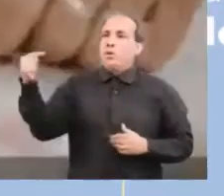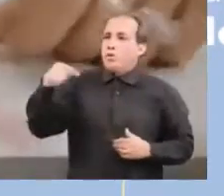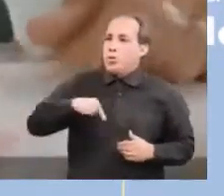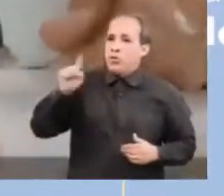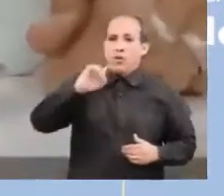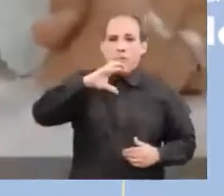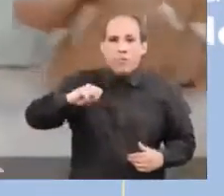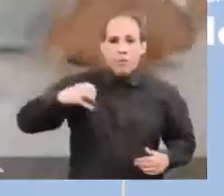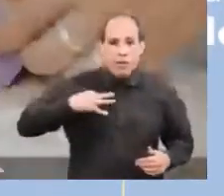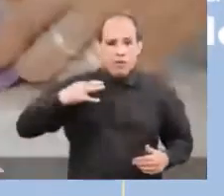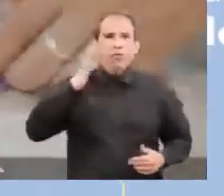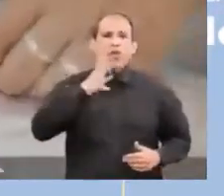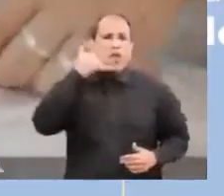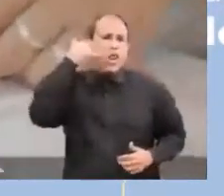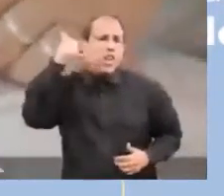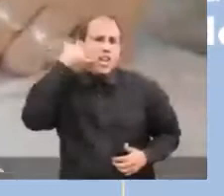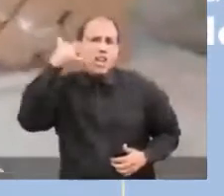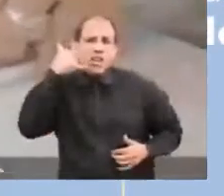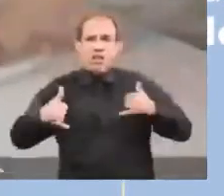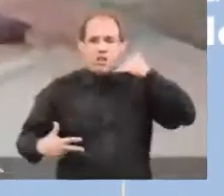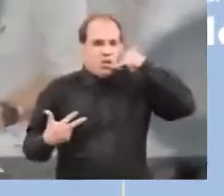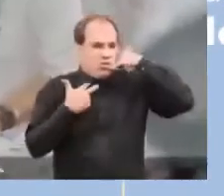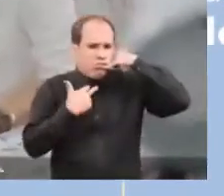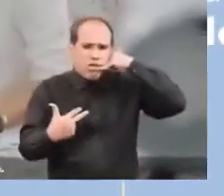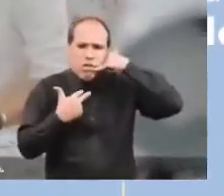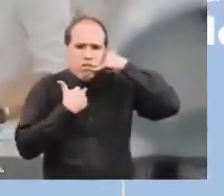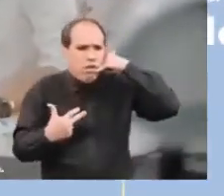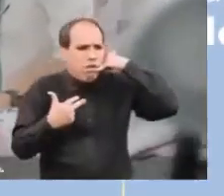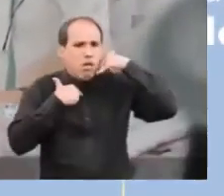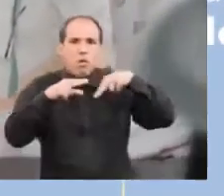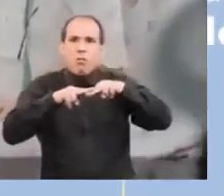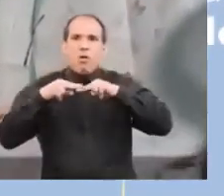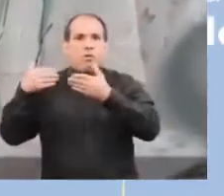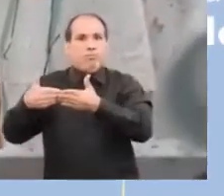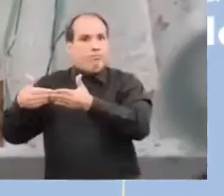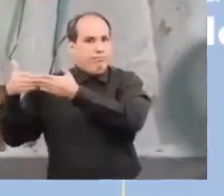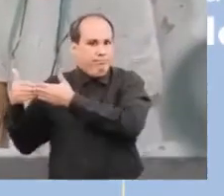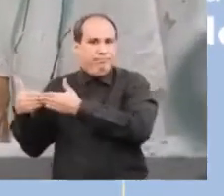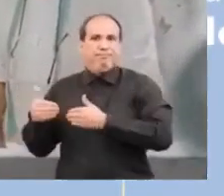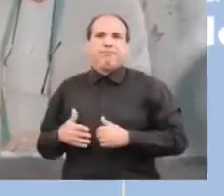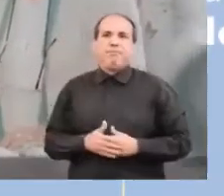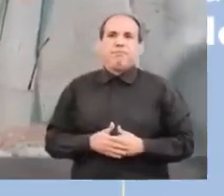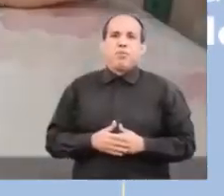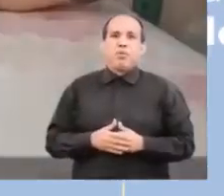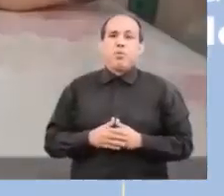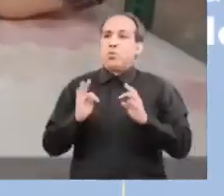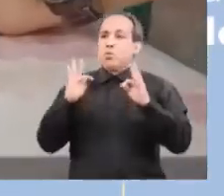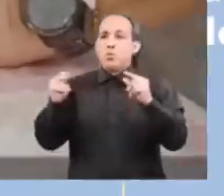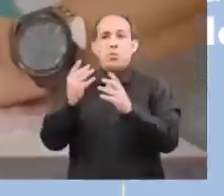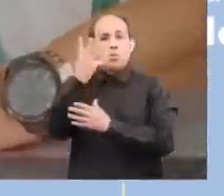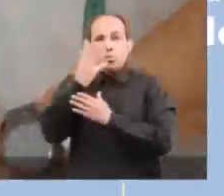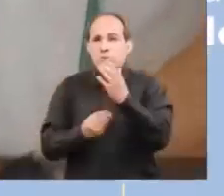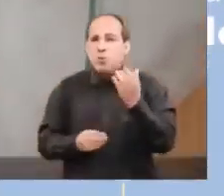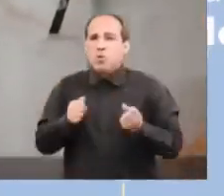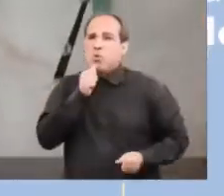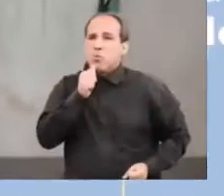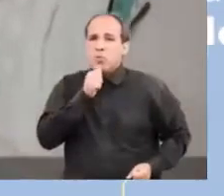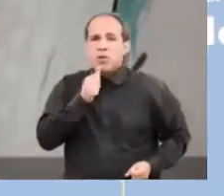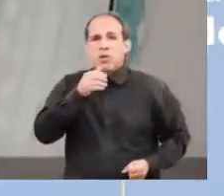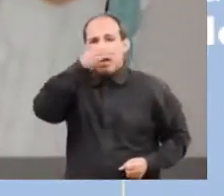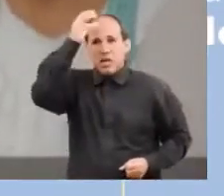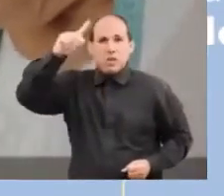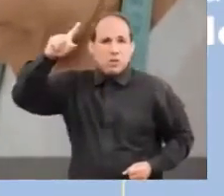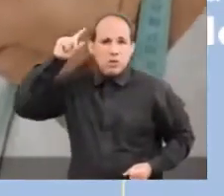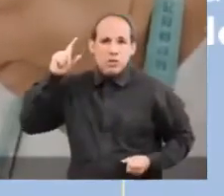buscar as roupas. Eu ligo, elas falam que não podem porque estão na quarentena. Não apareceram mais, nem clientes